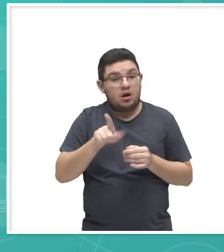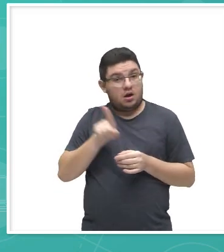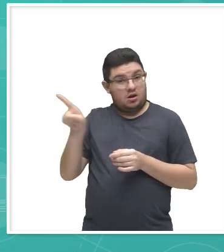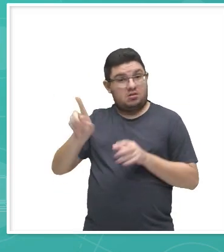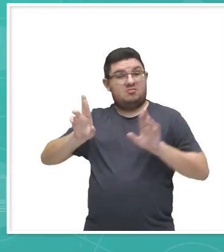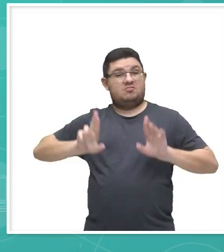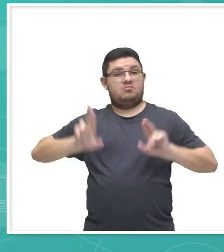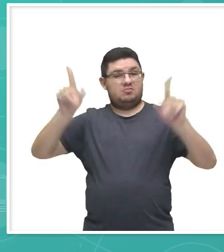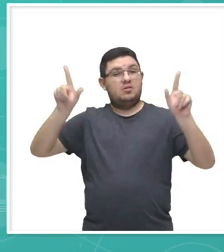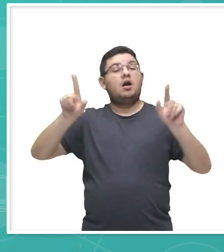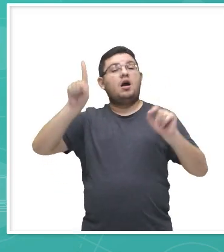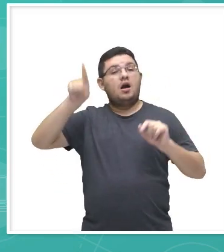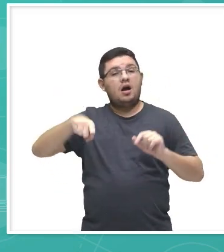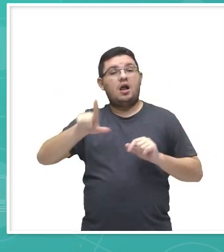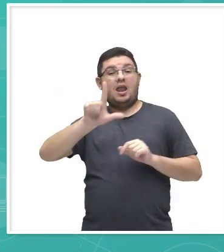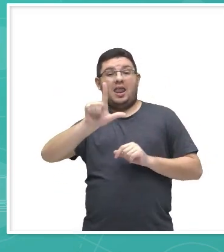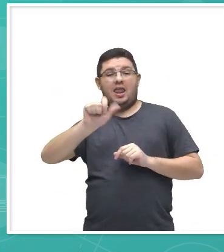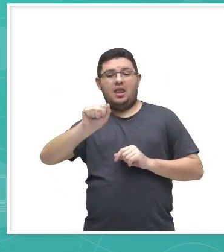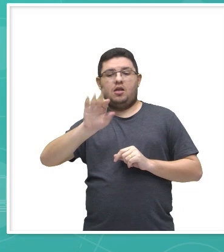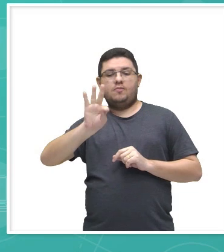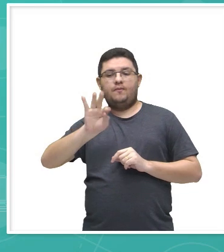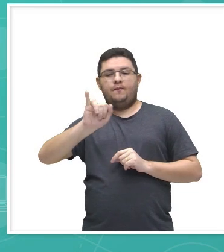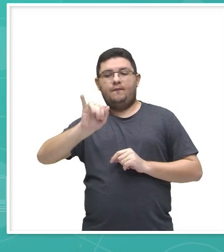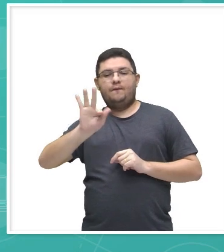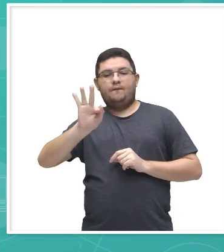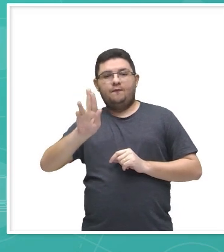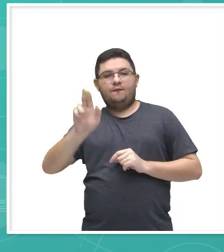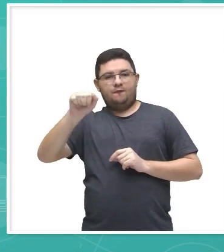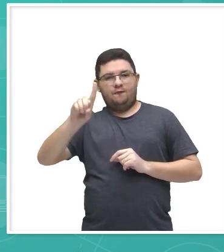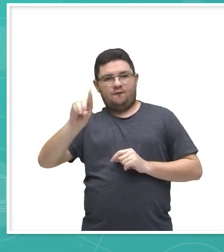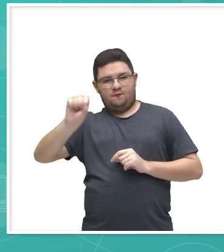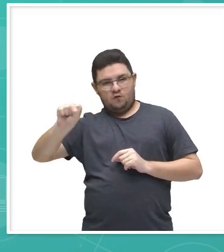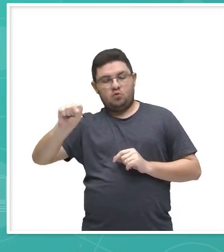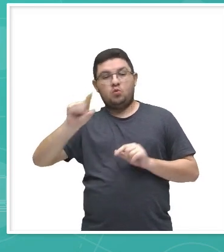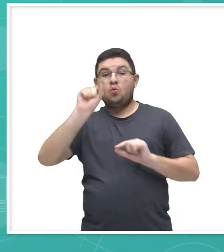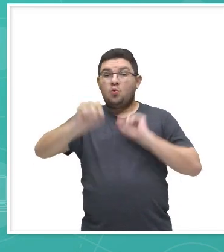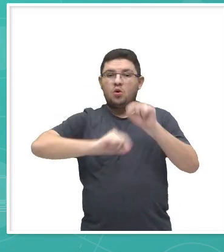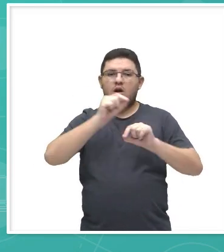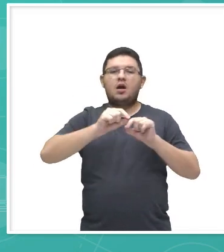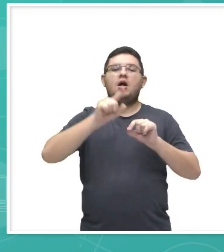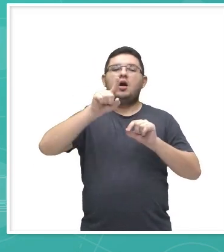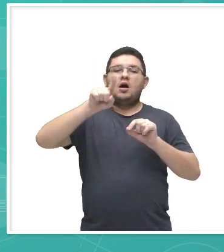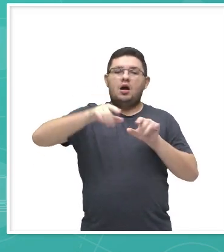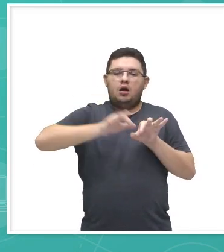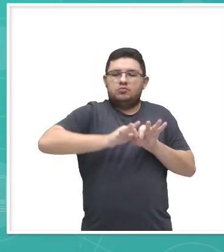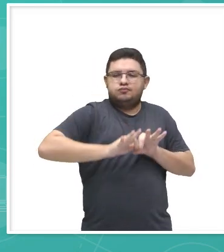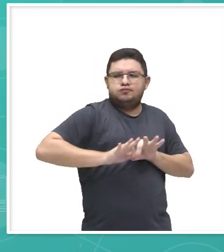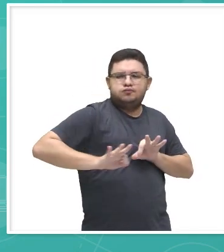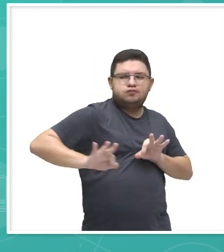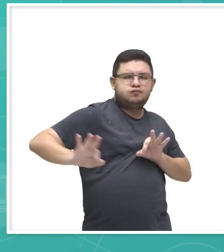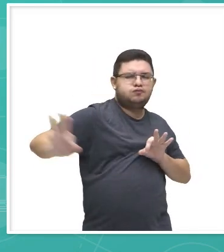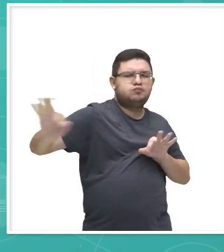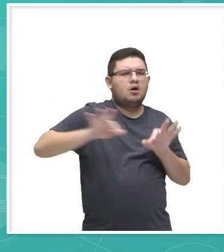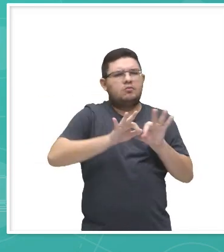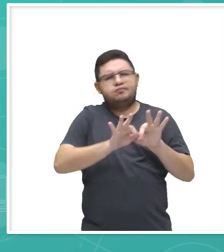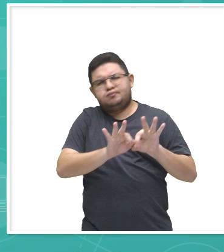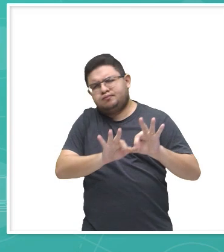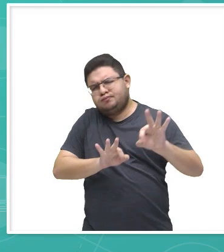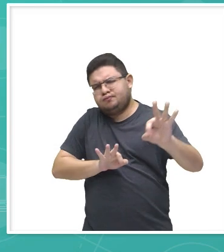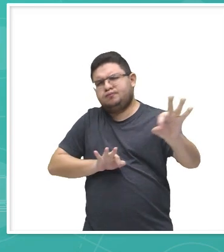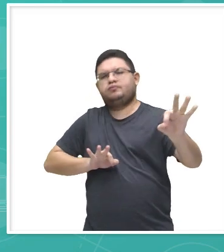a utilização de técnicas modernas e mecanizadas, tá, gente? A mecanização, olha, como a gente